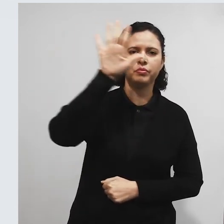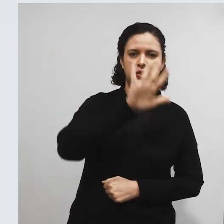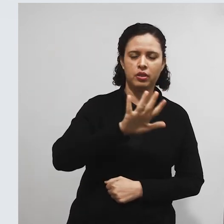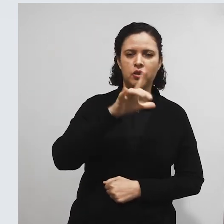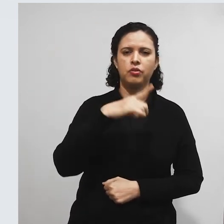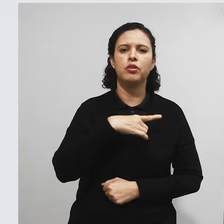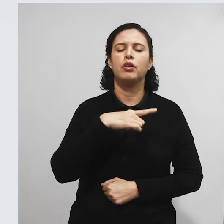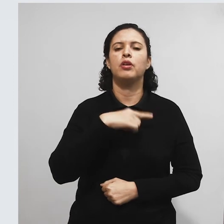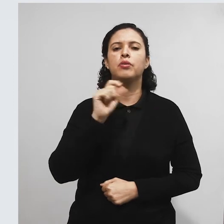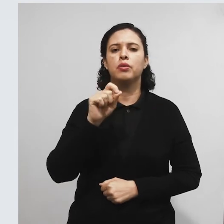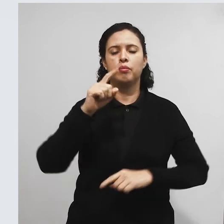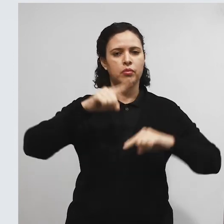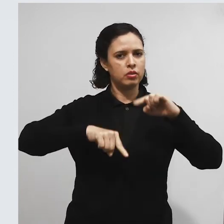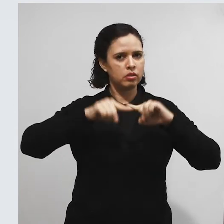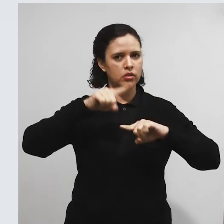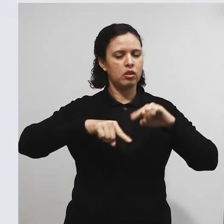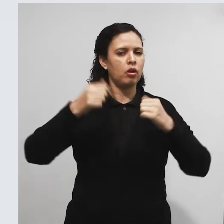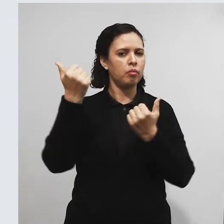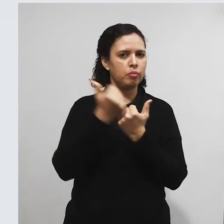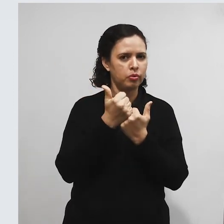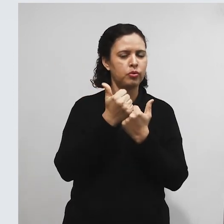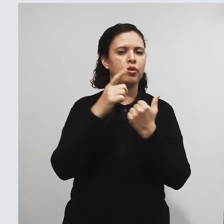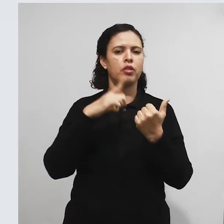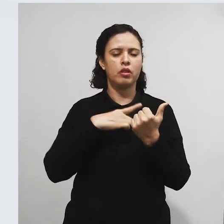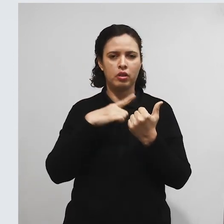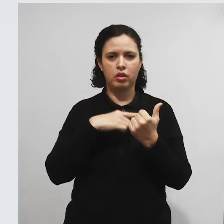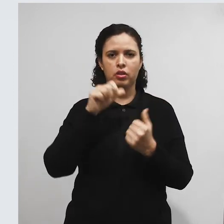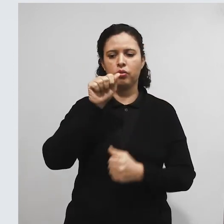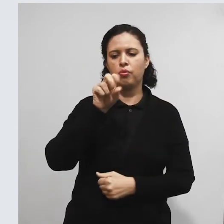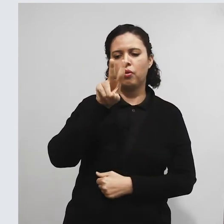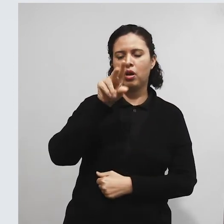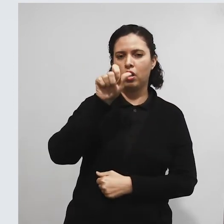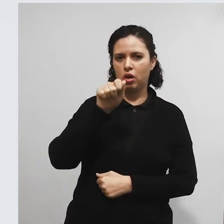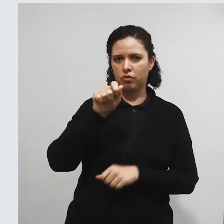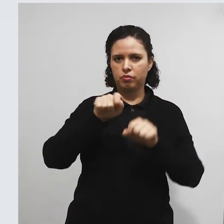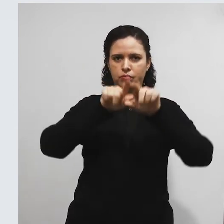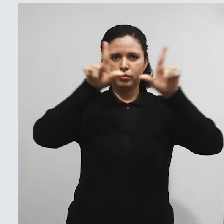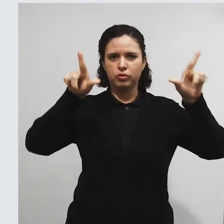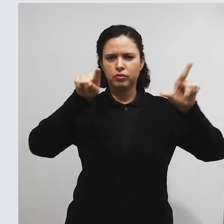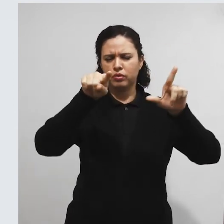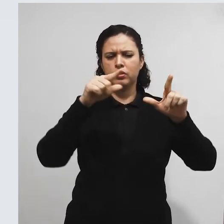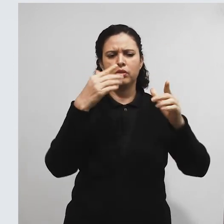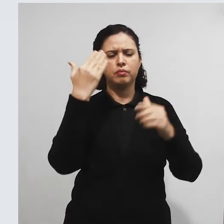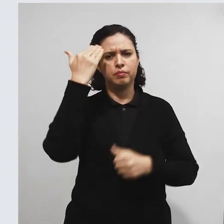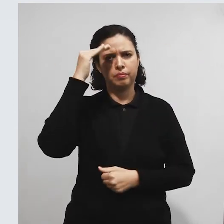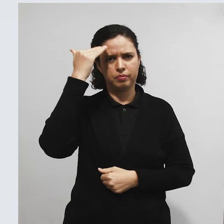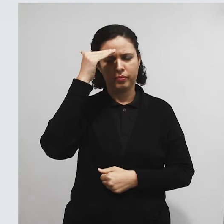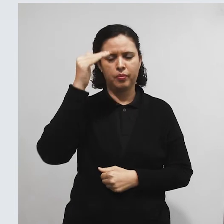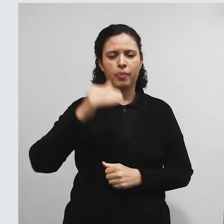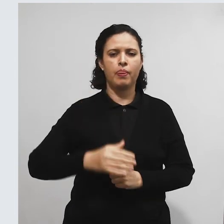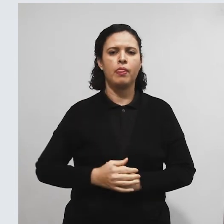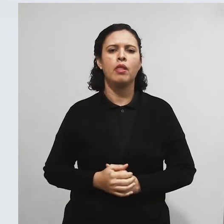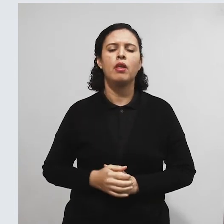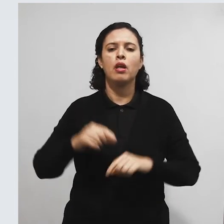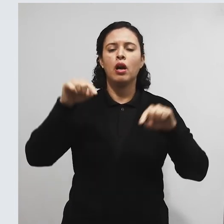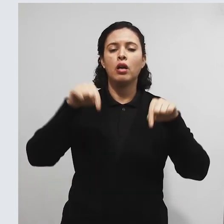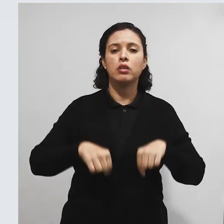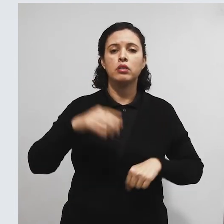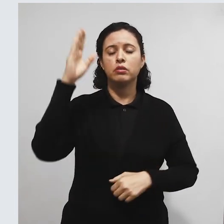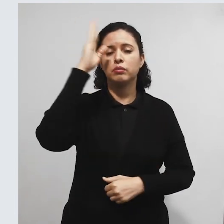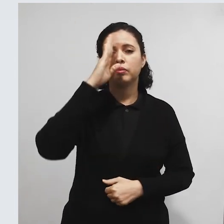Tem um material de apoio, já falei para vocês, está no AVA, para que vocês possam entender. No Brasil,